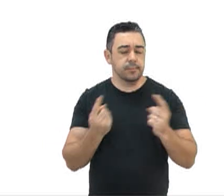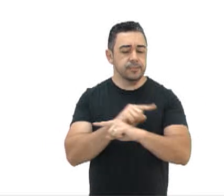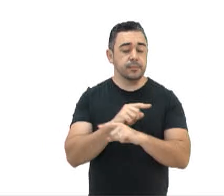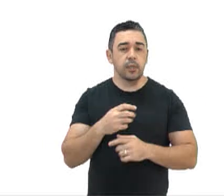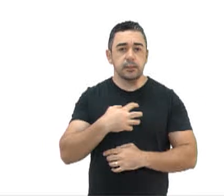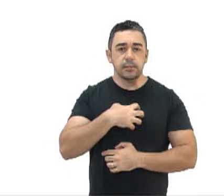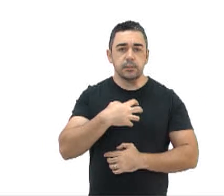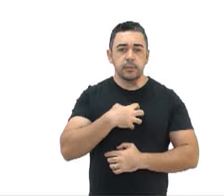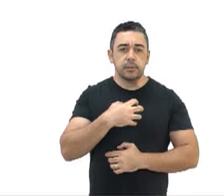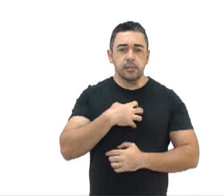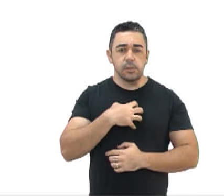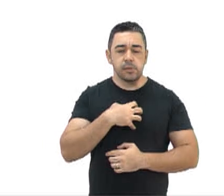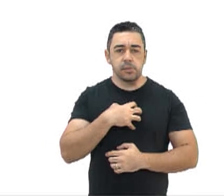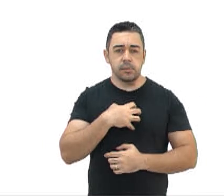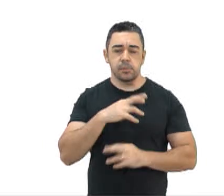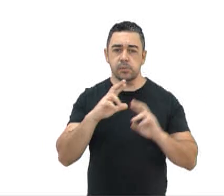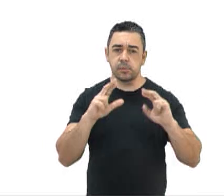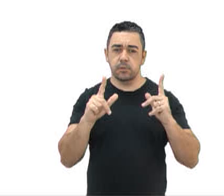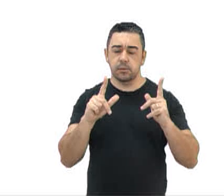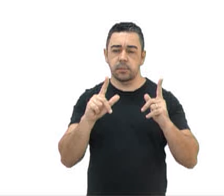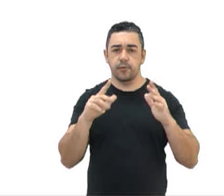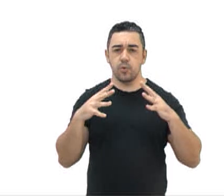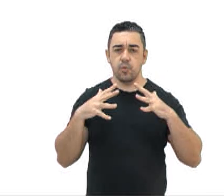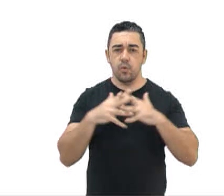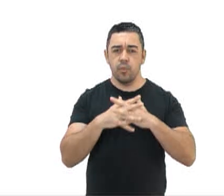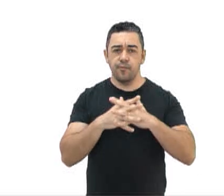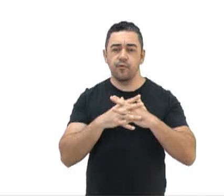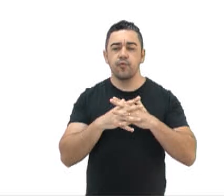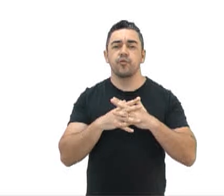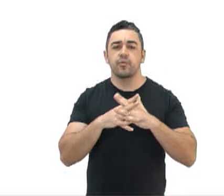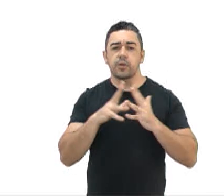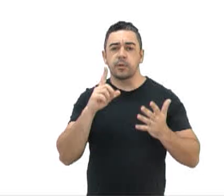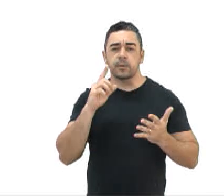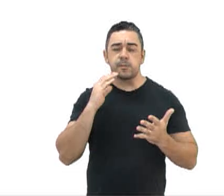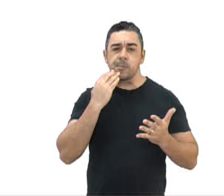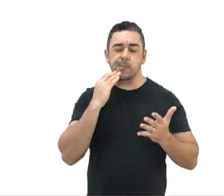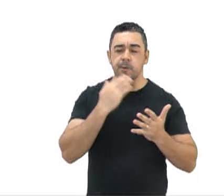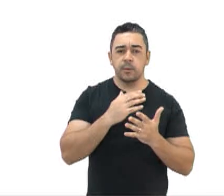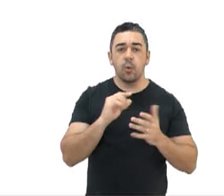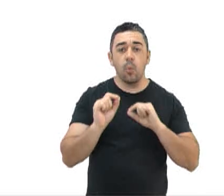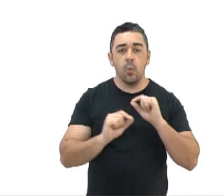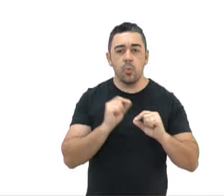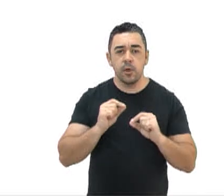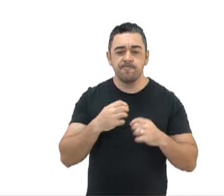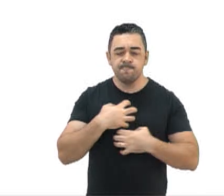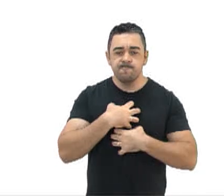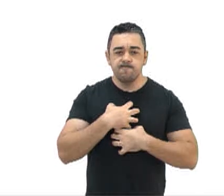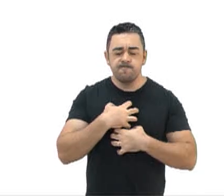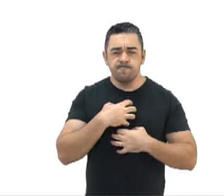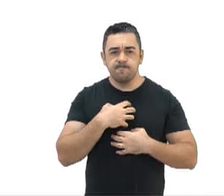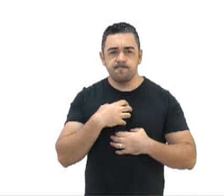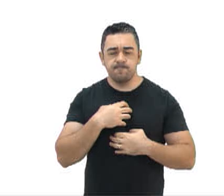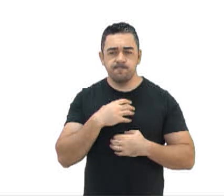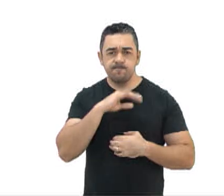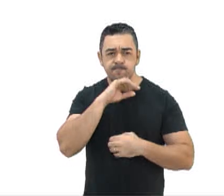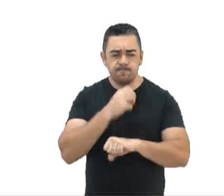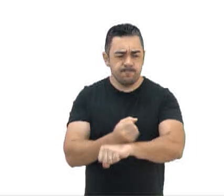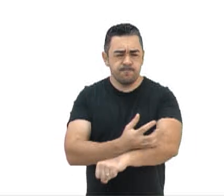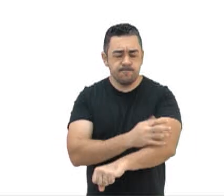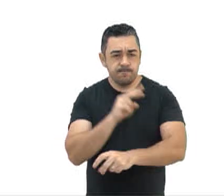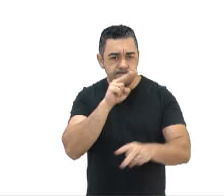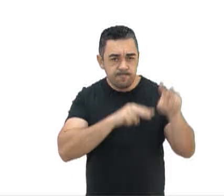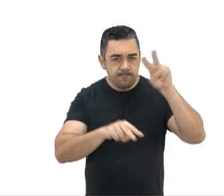sensação de distorção, confusão, provocando um certo desconforto no espectador.